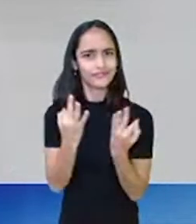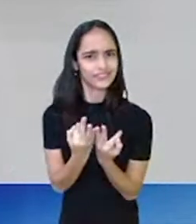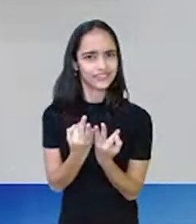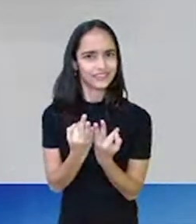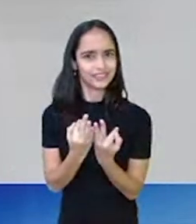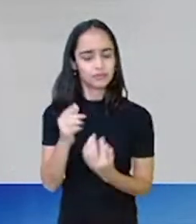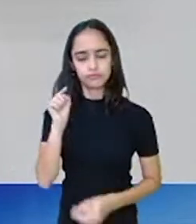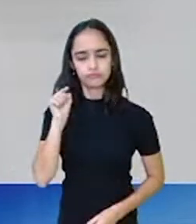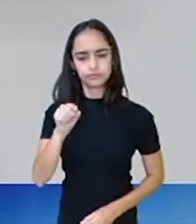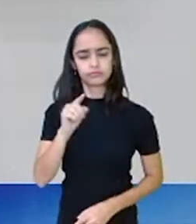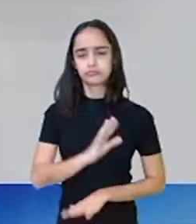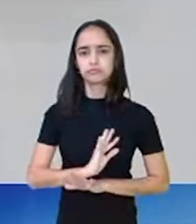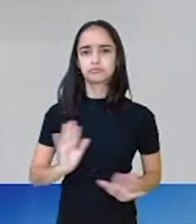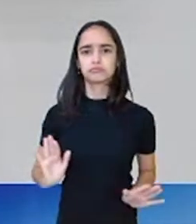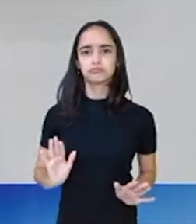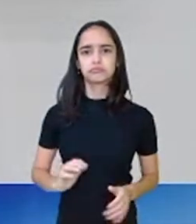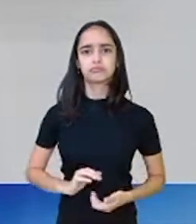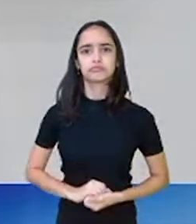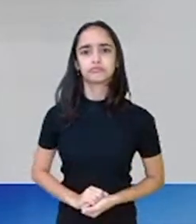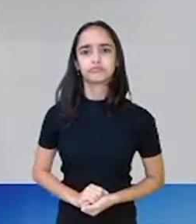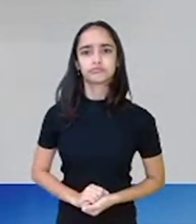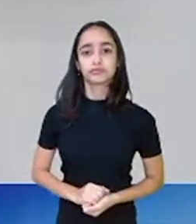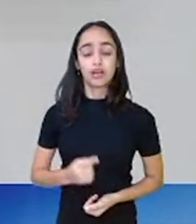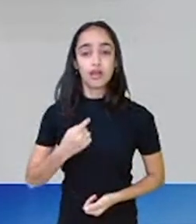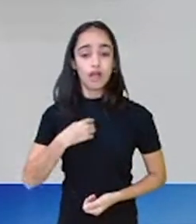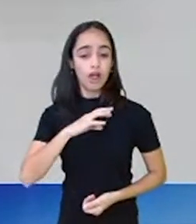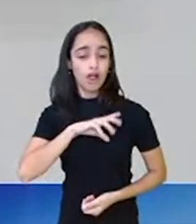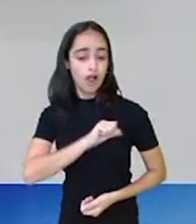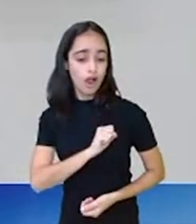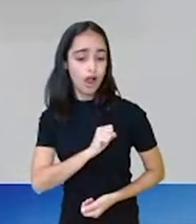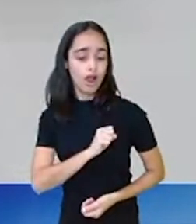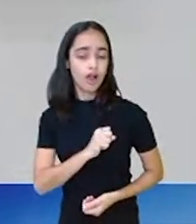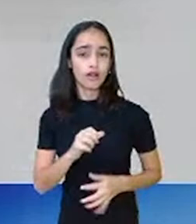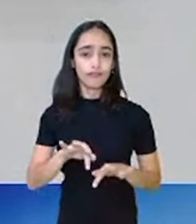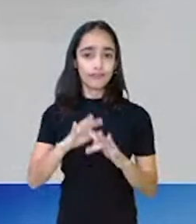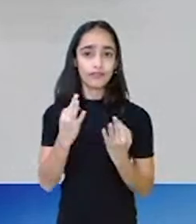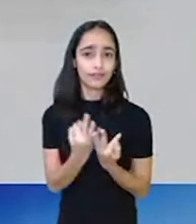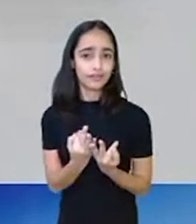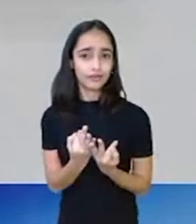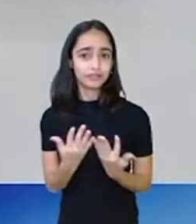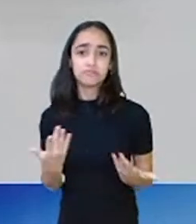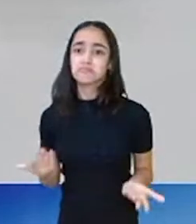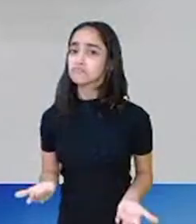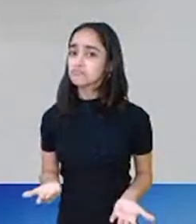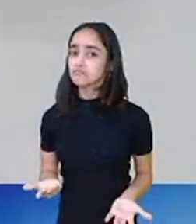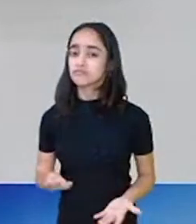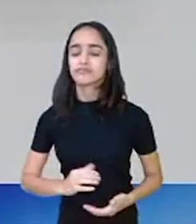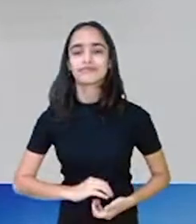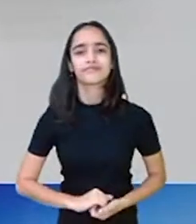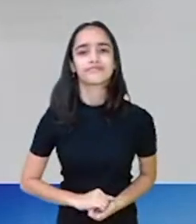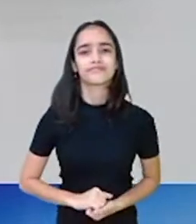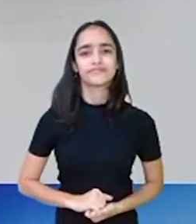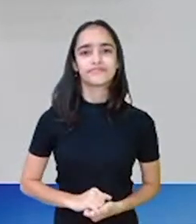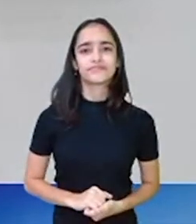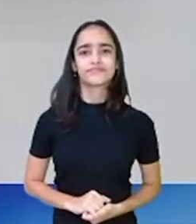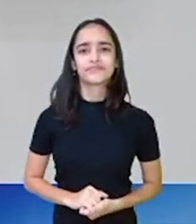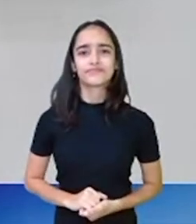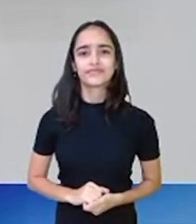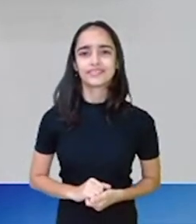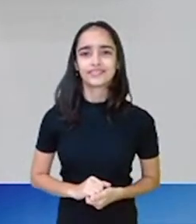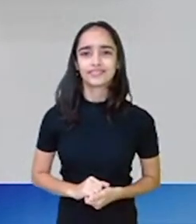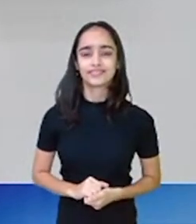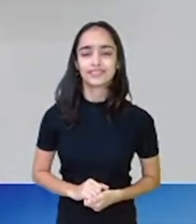nada a dizer. A pessoa aí está afirmando. Eu amo minha família. E vamos ver